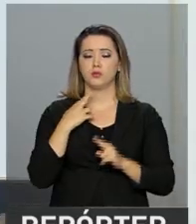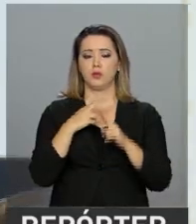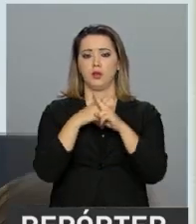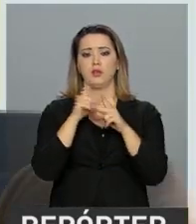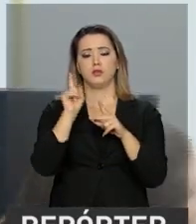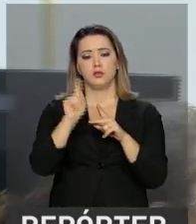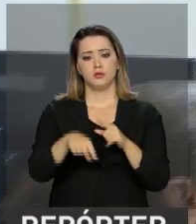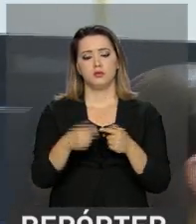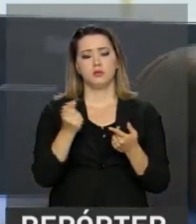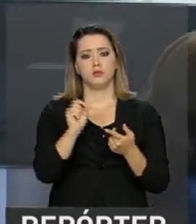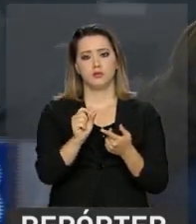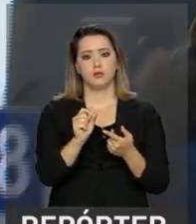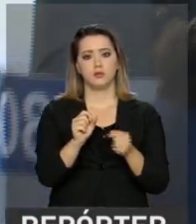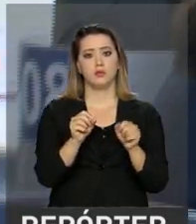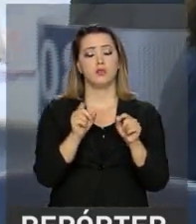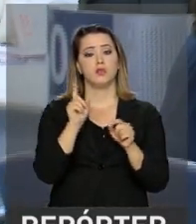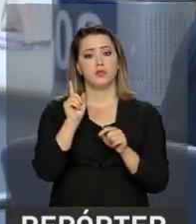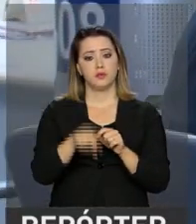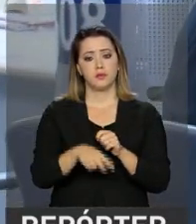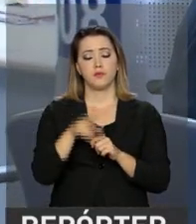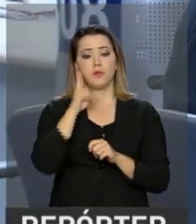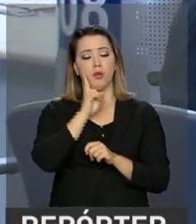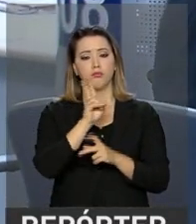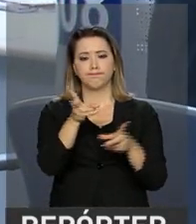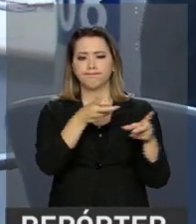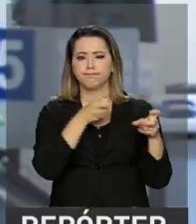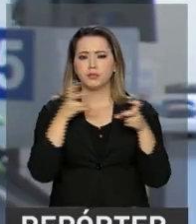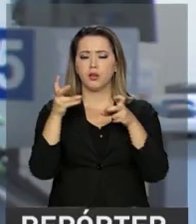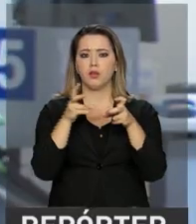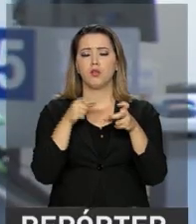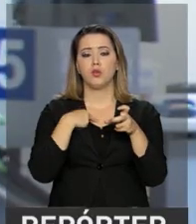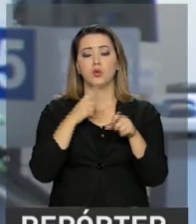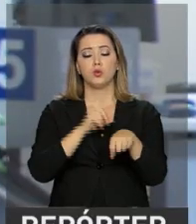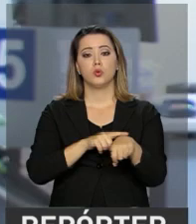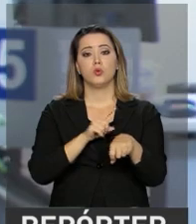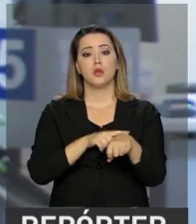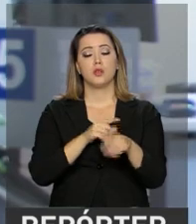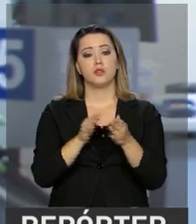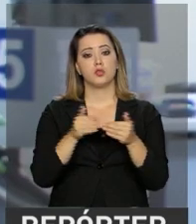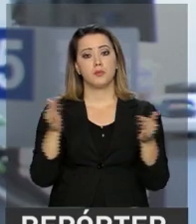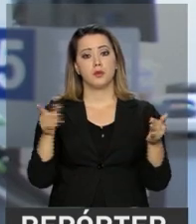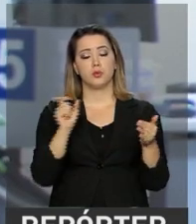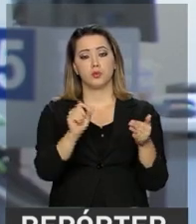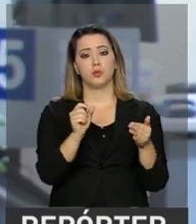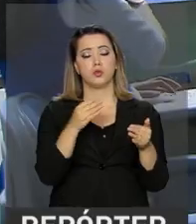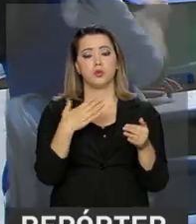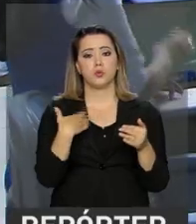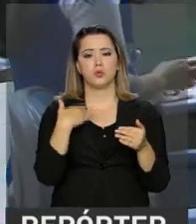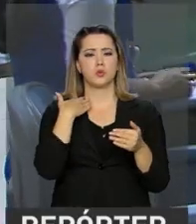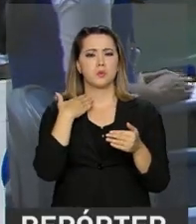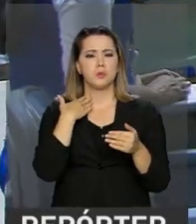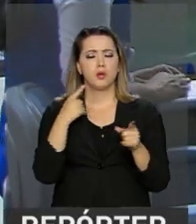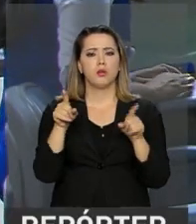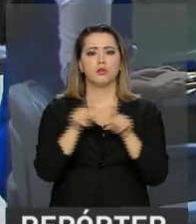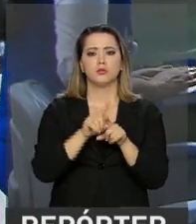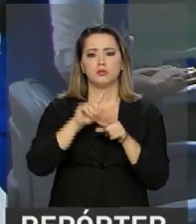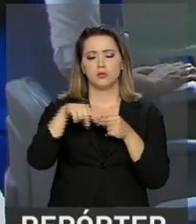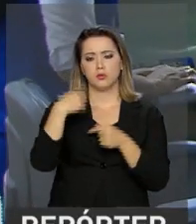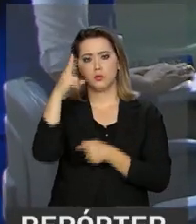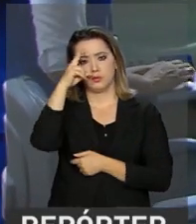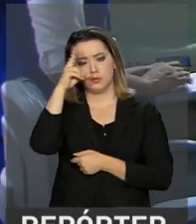os saques das contas inativas é prestar atenção no horário de funcionamento dos bancos na próxima